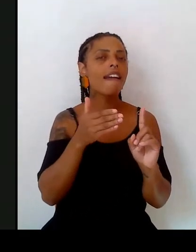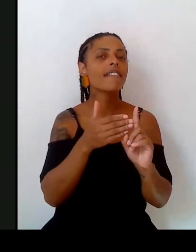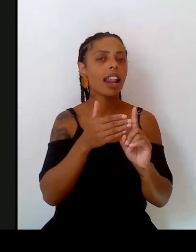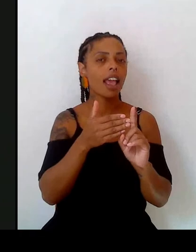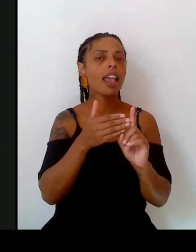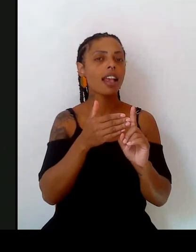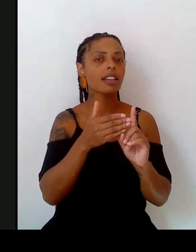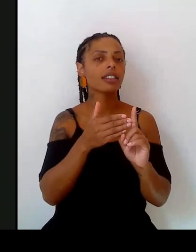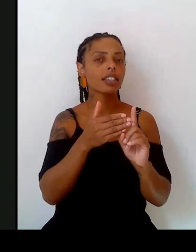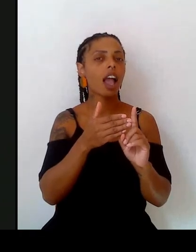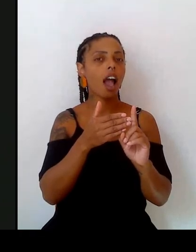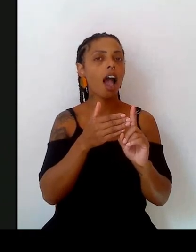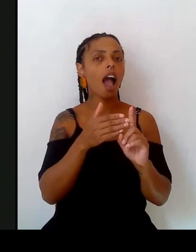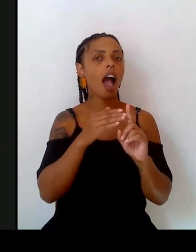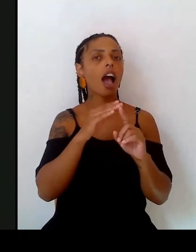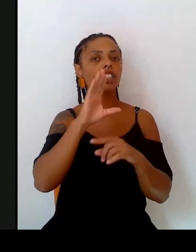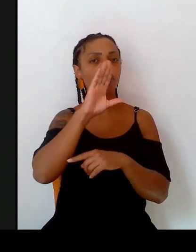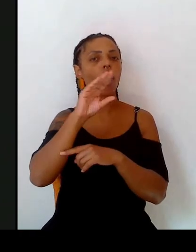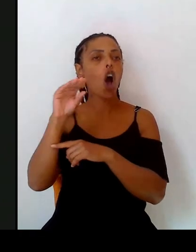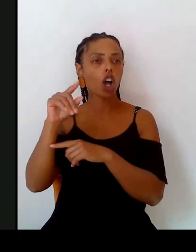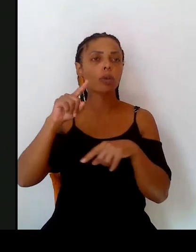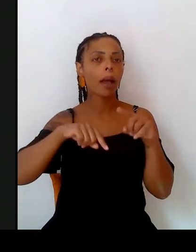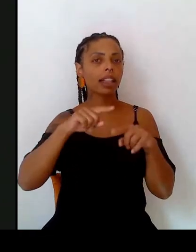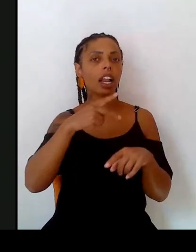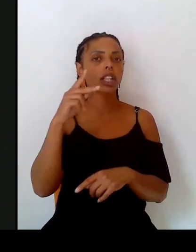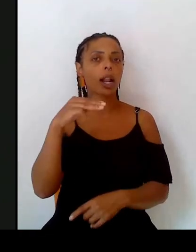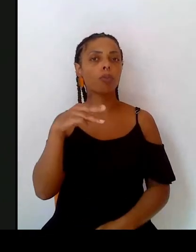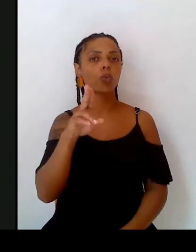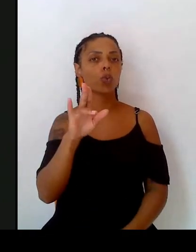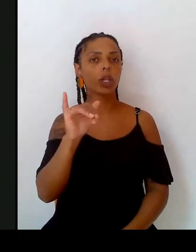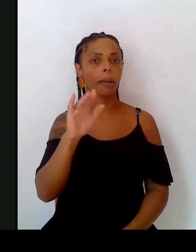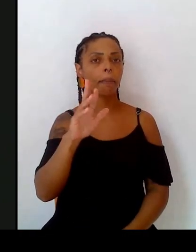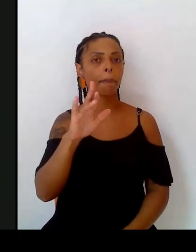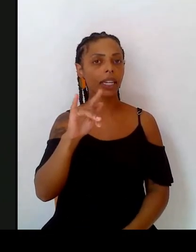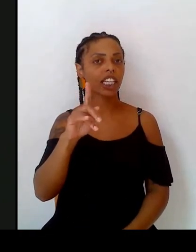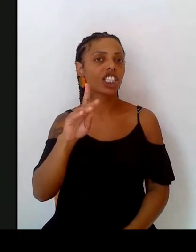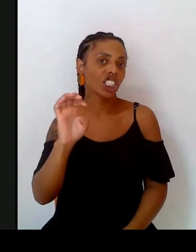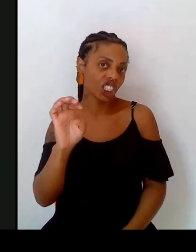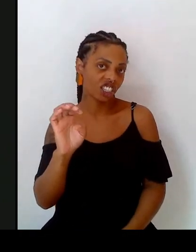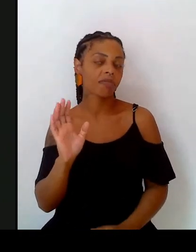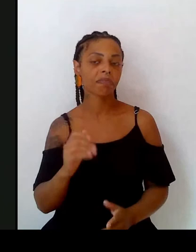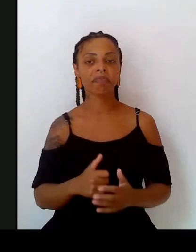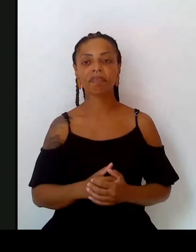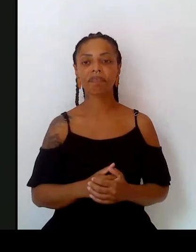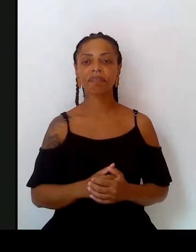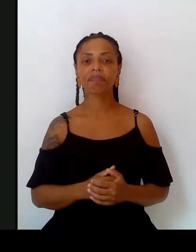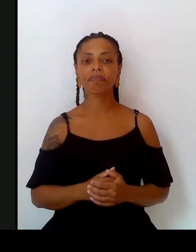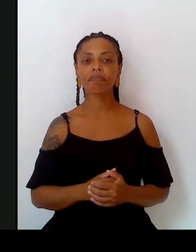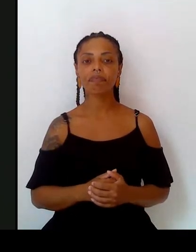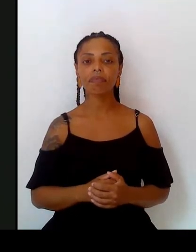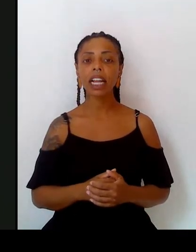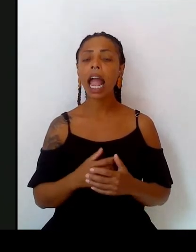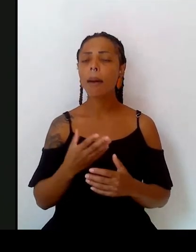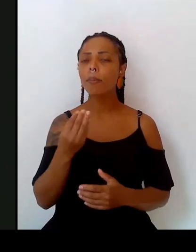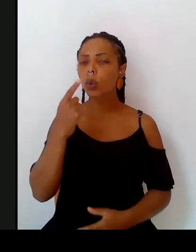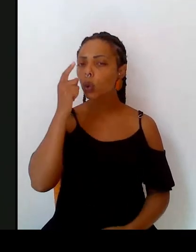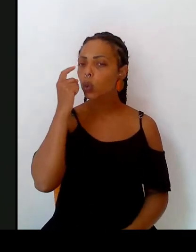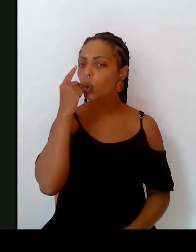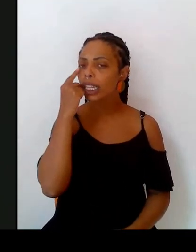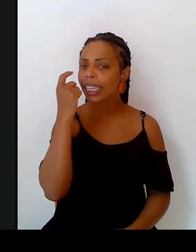que seria uma fonte desta obra eu acho que é muito interessante analisar